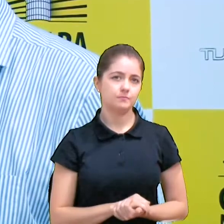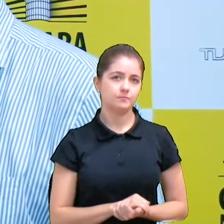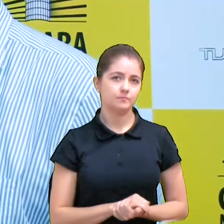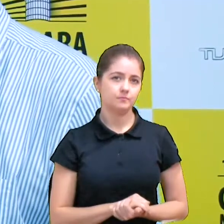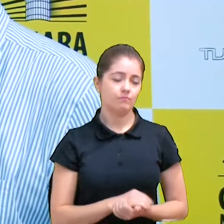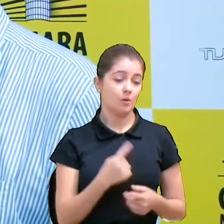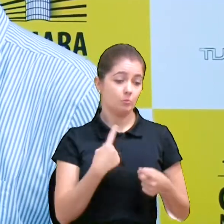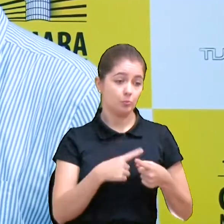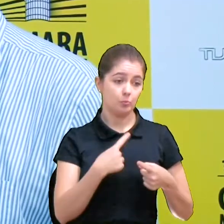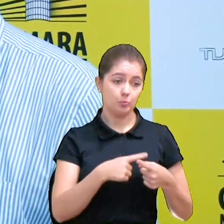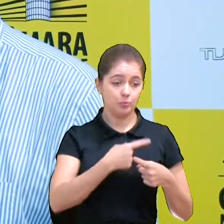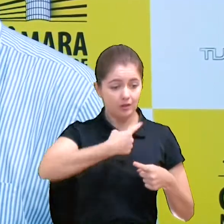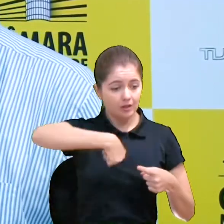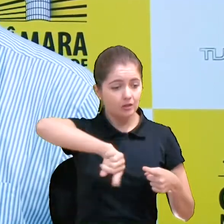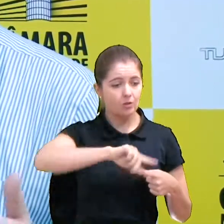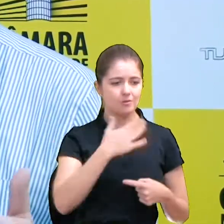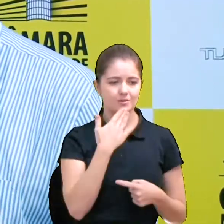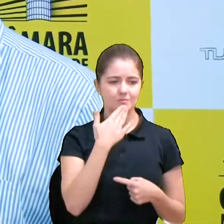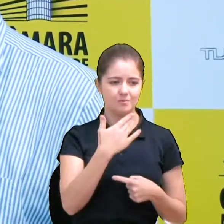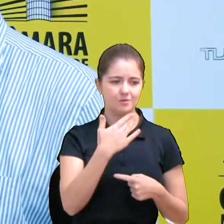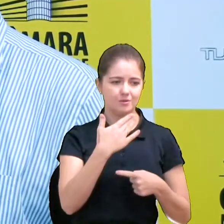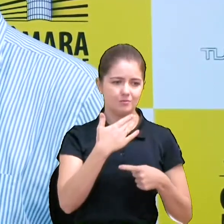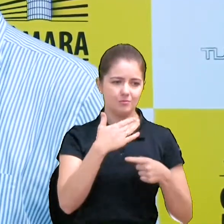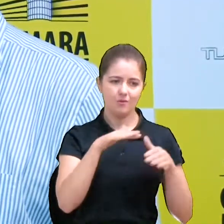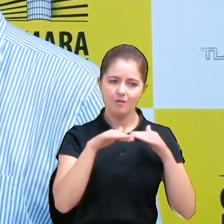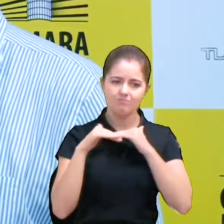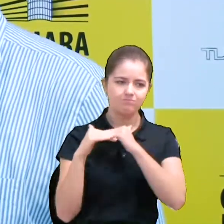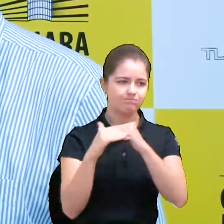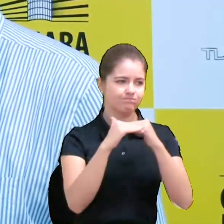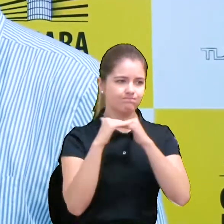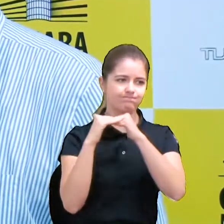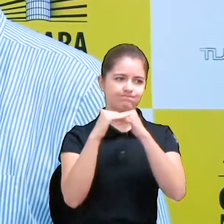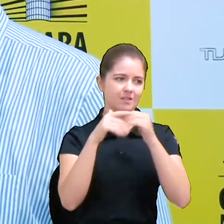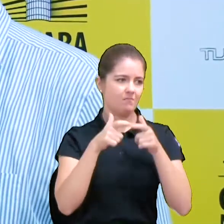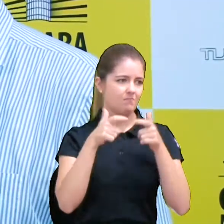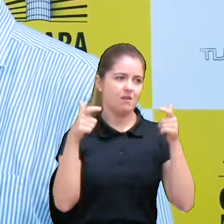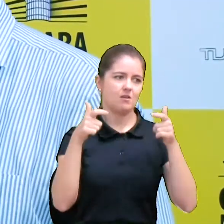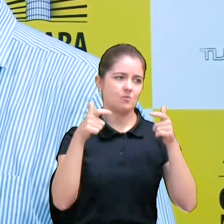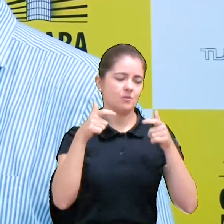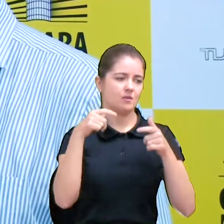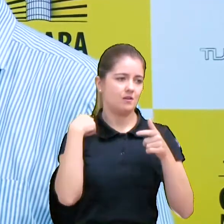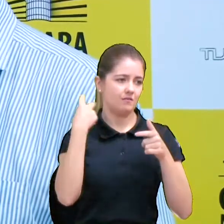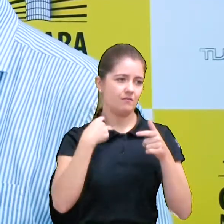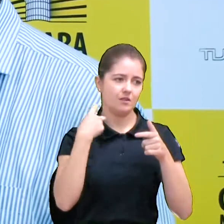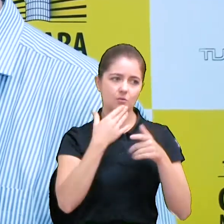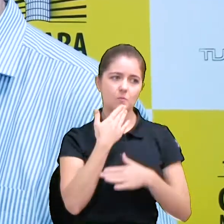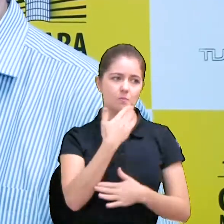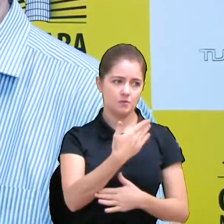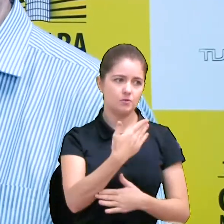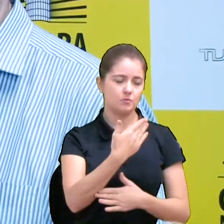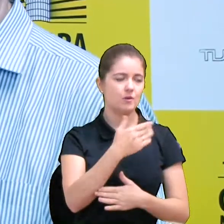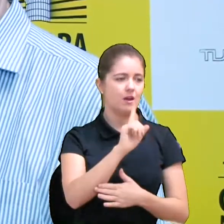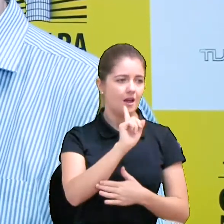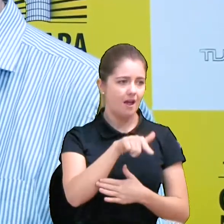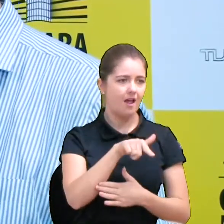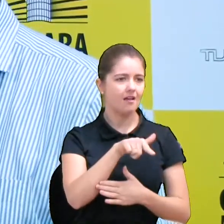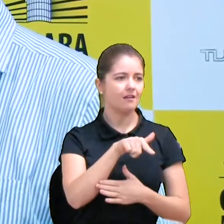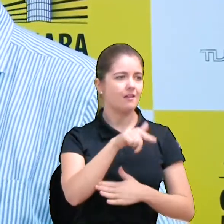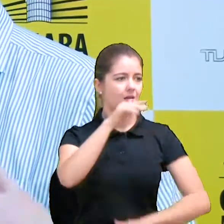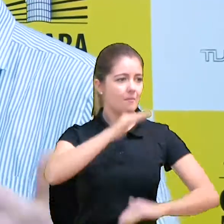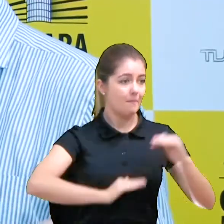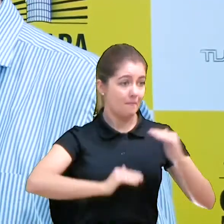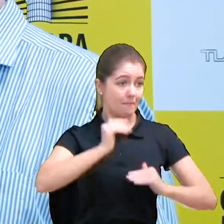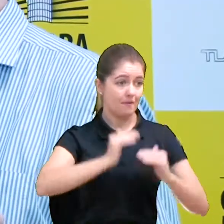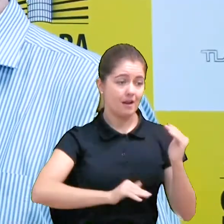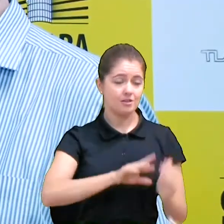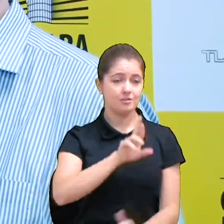Porque nós temos um pedido aqui feito pela unanimidade dos vereadores, que foi o Refis, a implementação do Refis, que se não for esse ano, o ano que